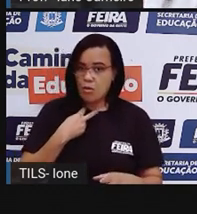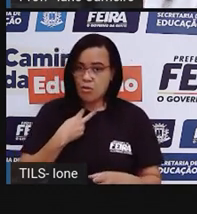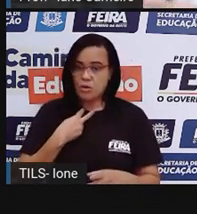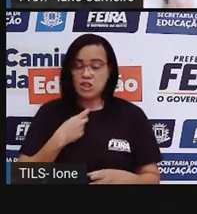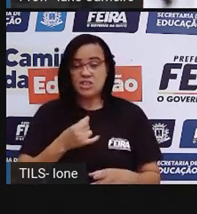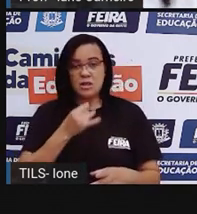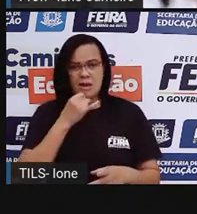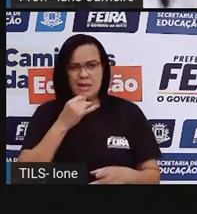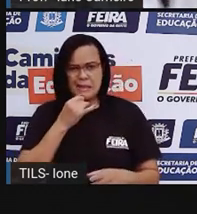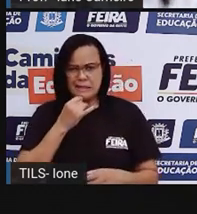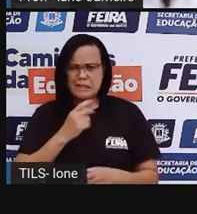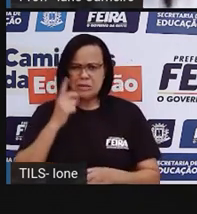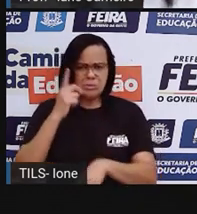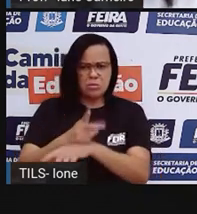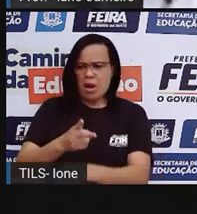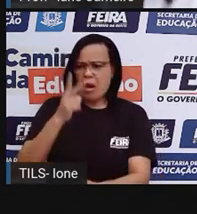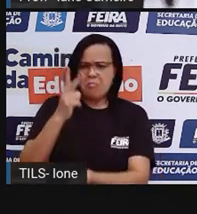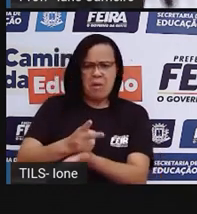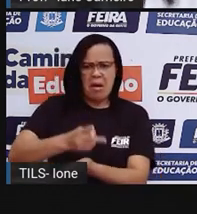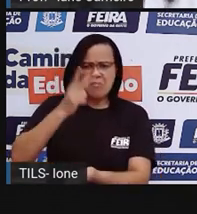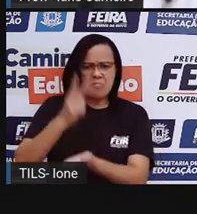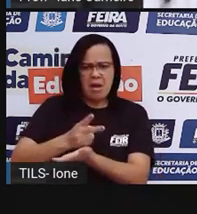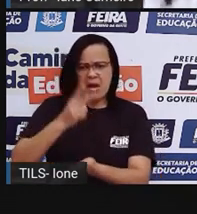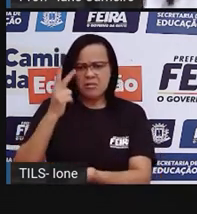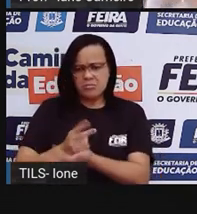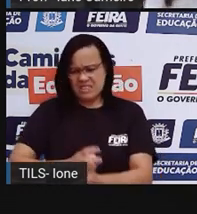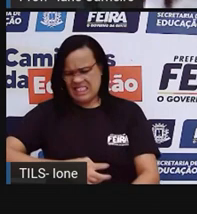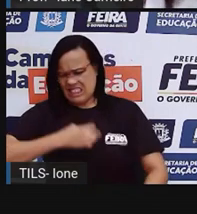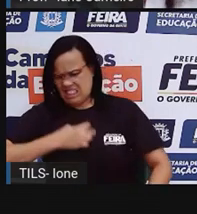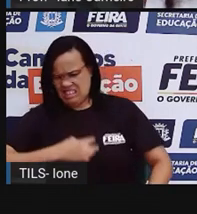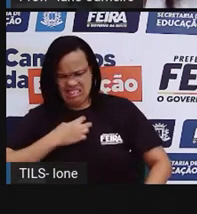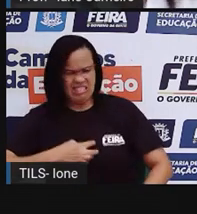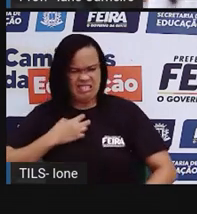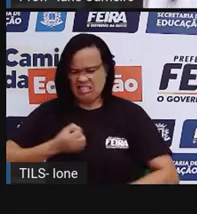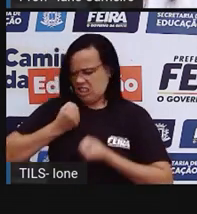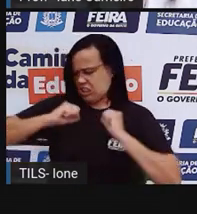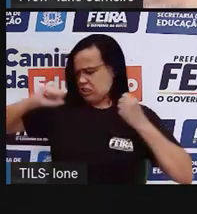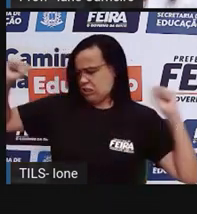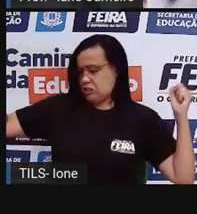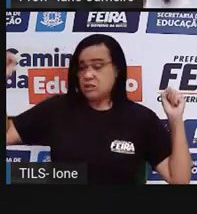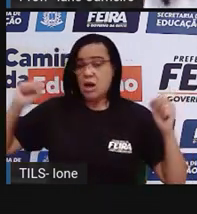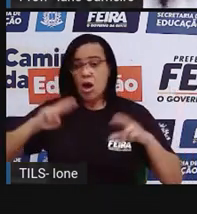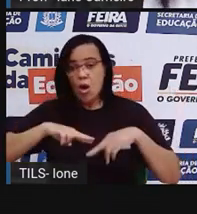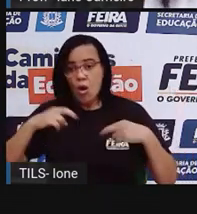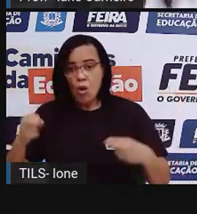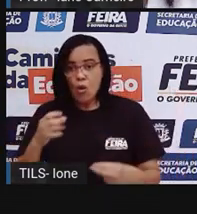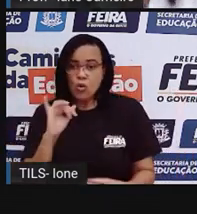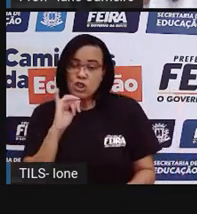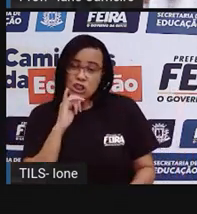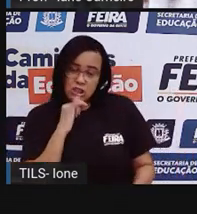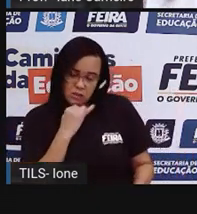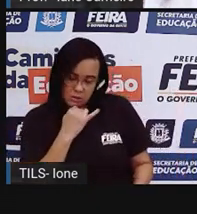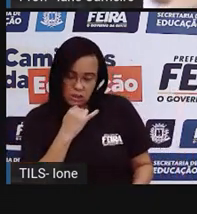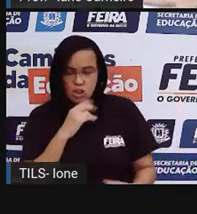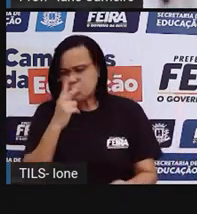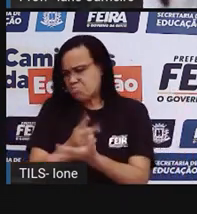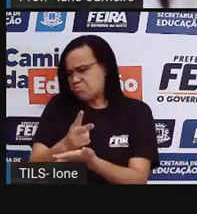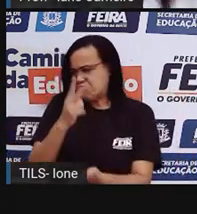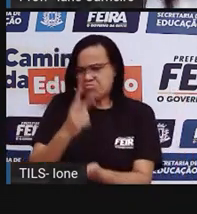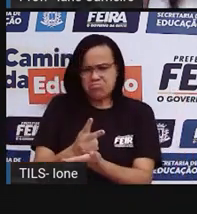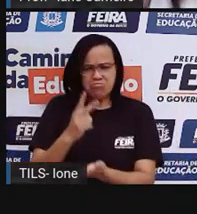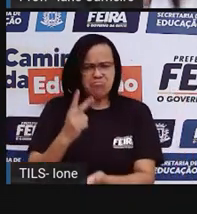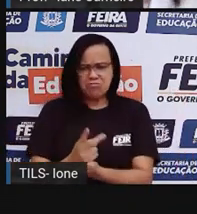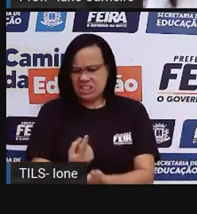raiva. Você não pode ficar o tempo todo triste, né? O tempo todo se sentindo solitário, né? O tempo